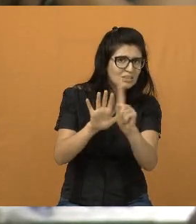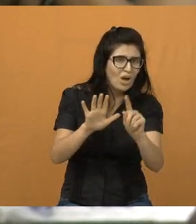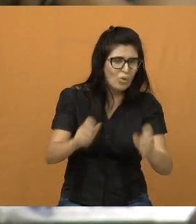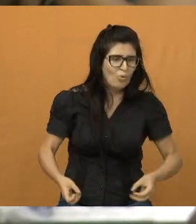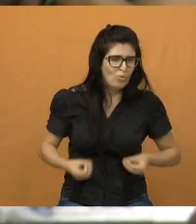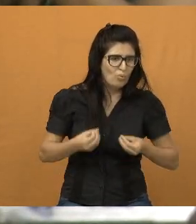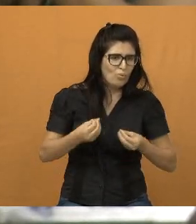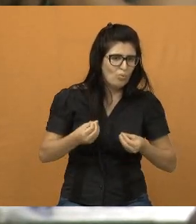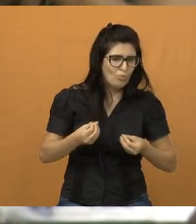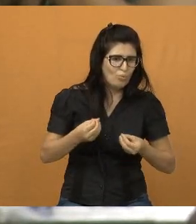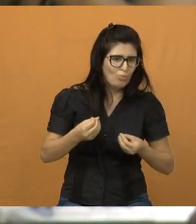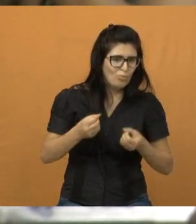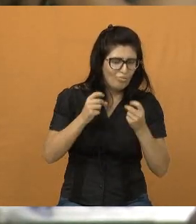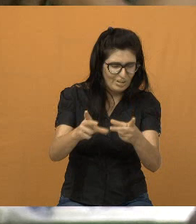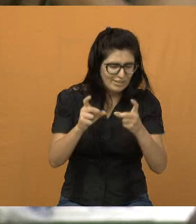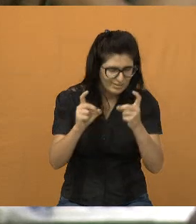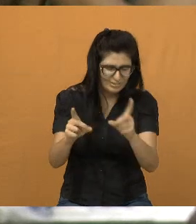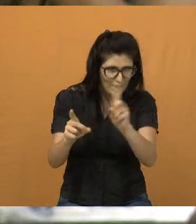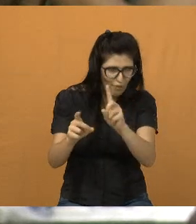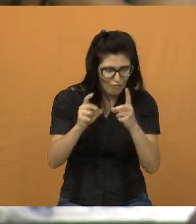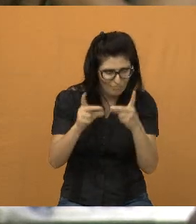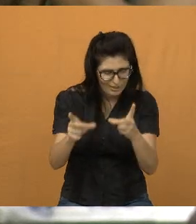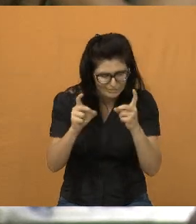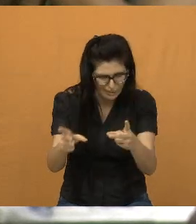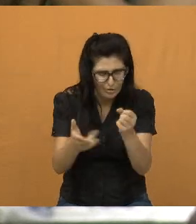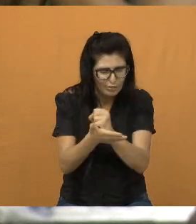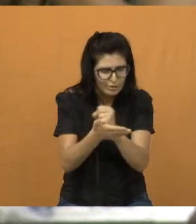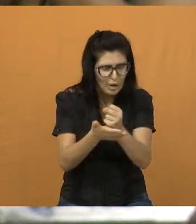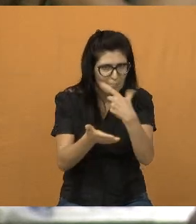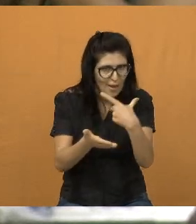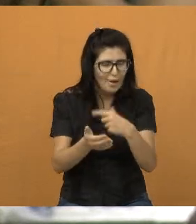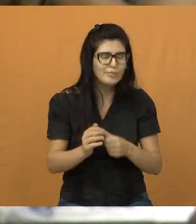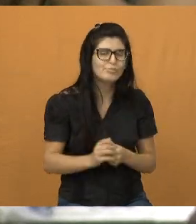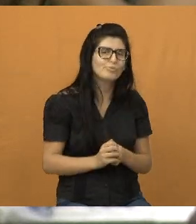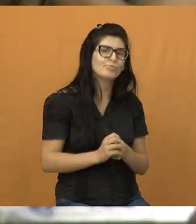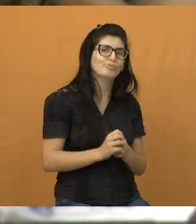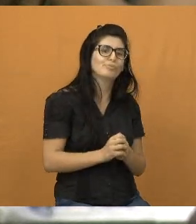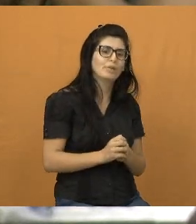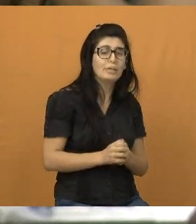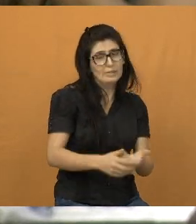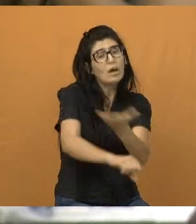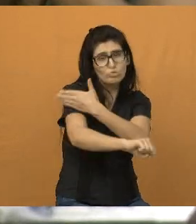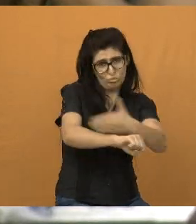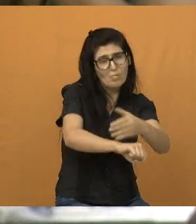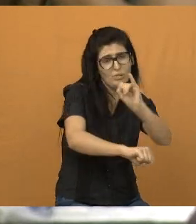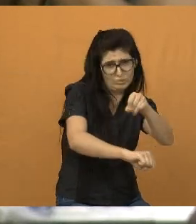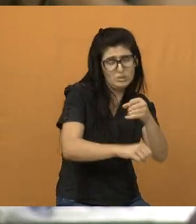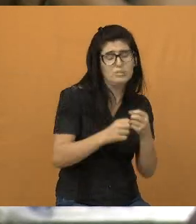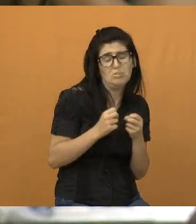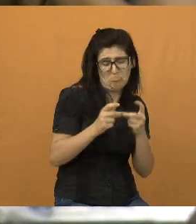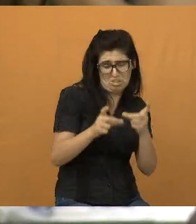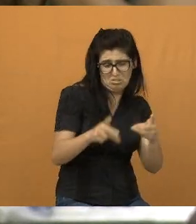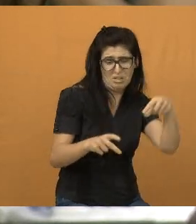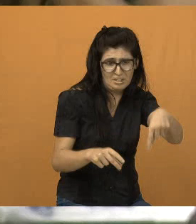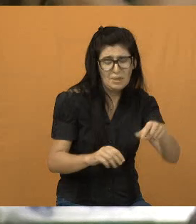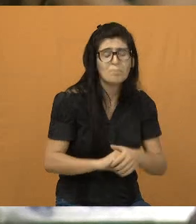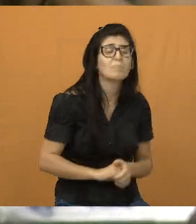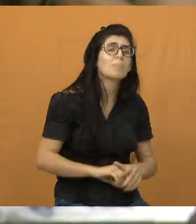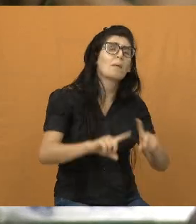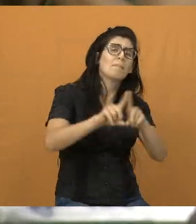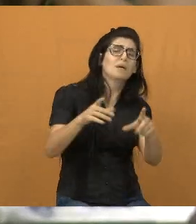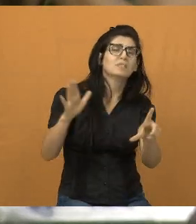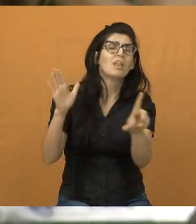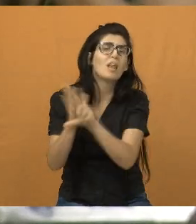e ainda de pequenas que não apresentam o ano todo, porque, por lei, a gente é obrigada a colocar